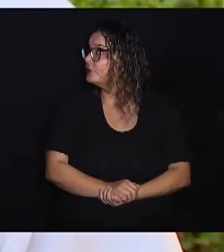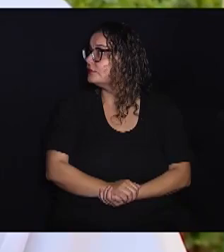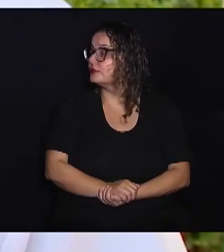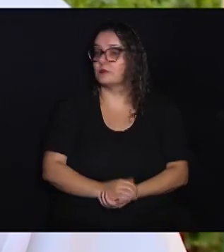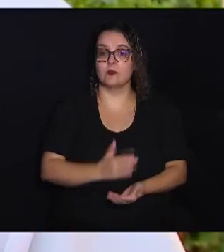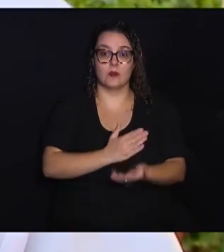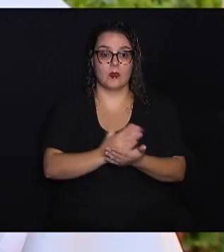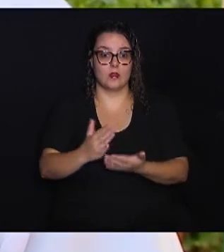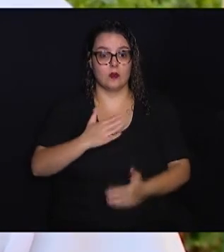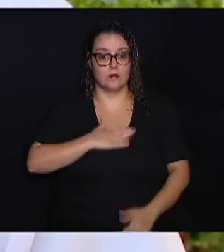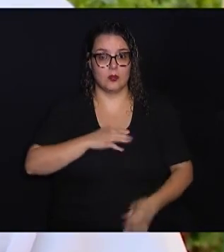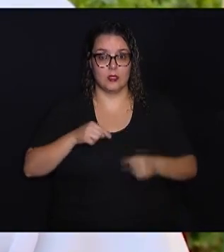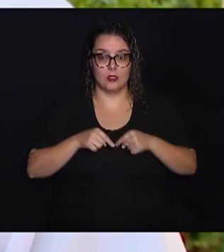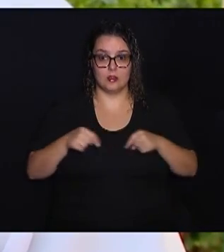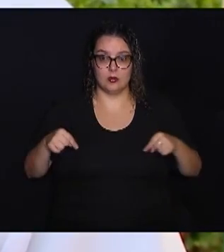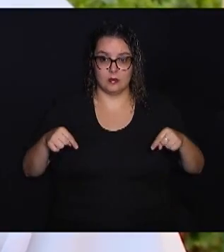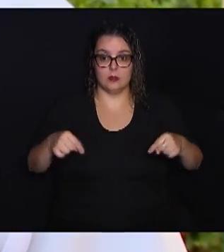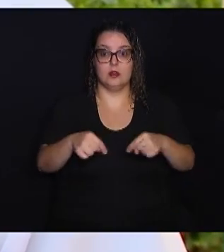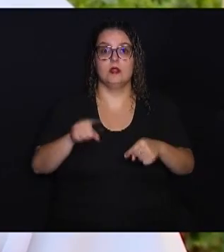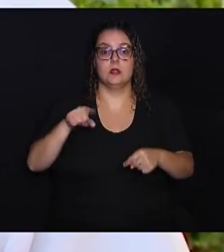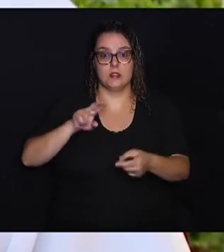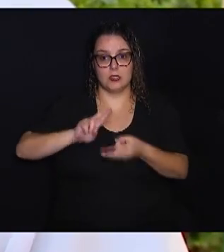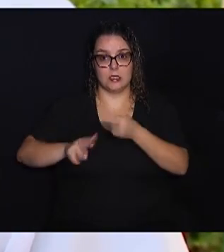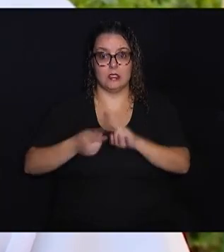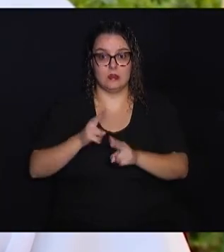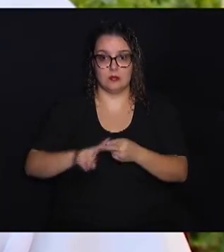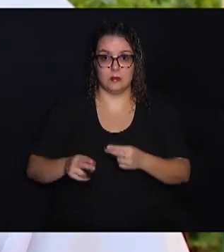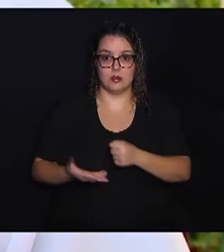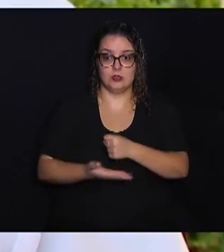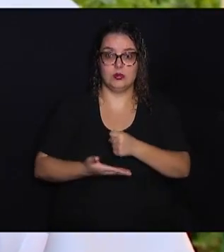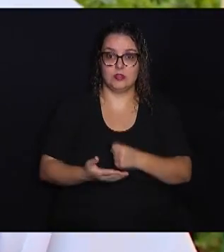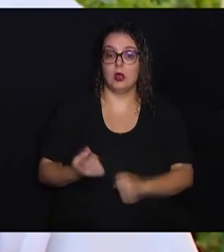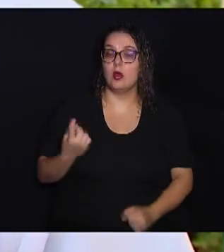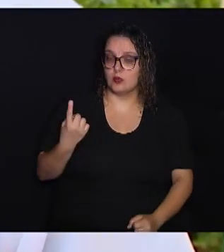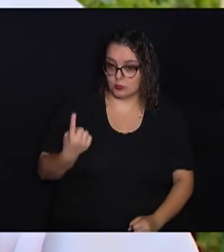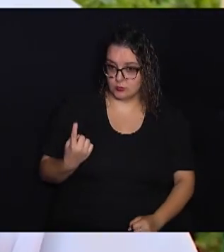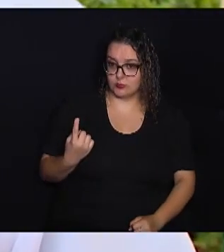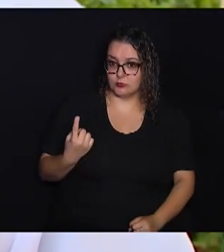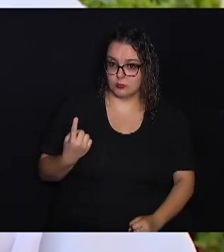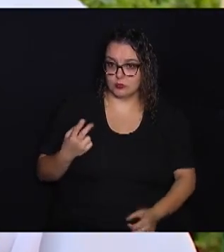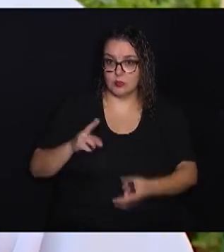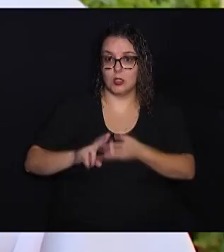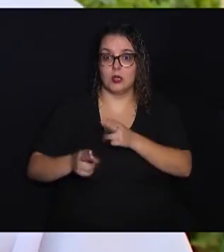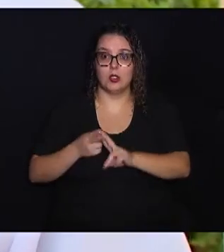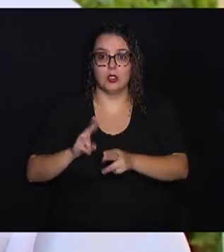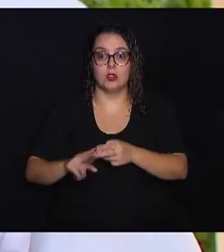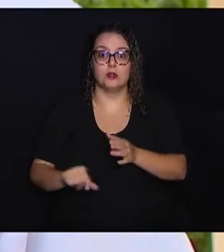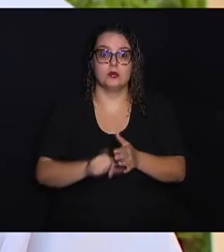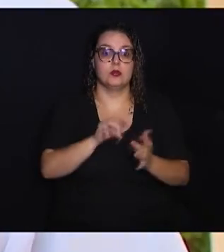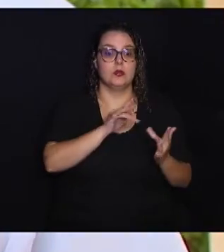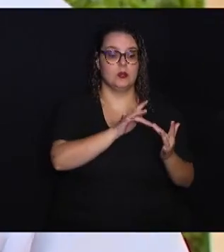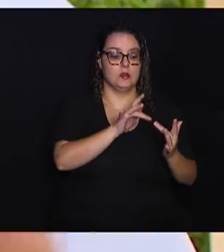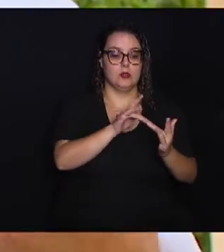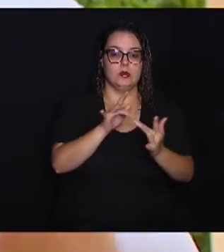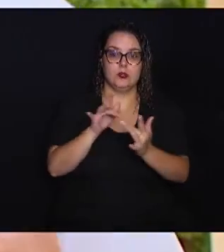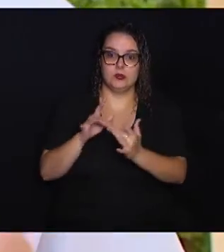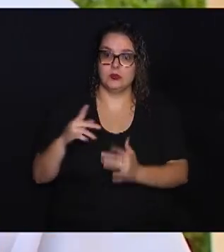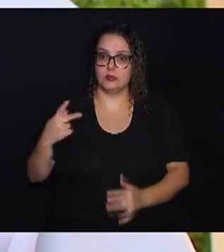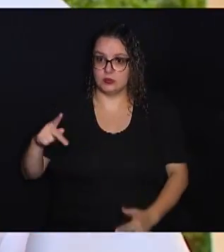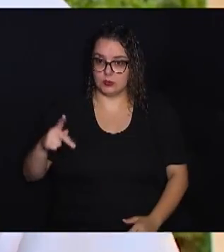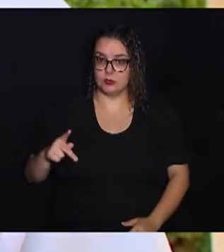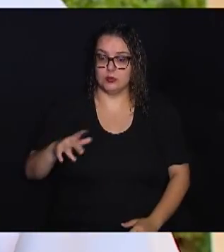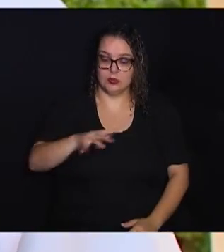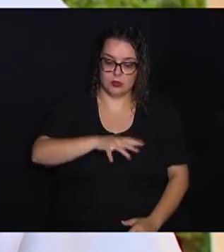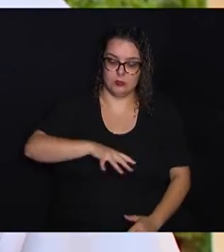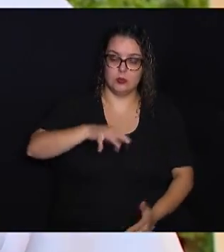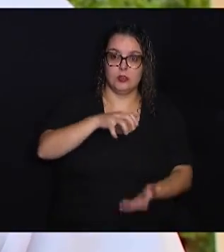minha sala, que é a sala de habilidades gerais 1, básico, que são os primeiros contatos, né, deles com esse Centro